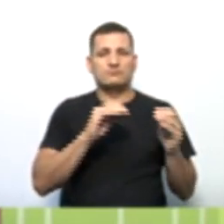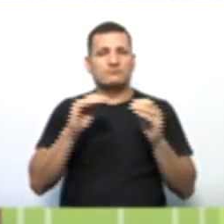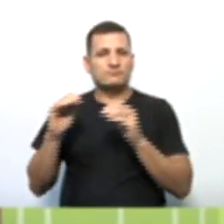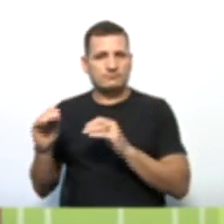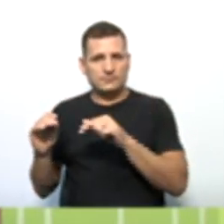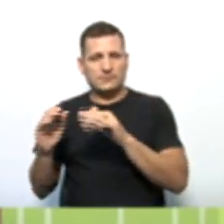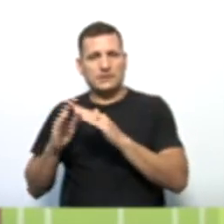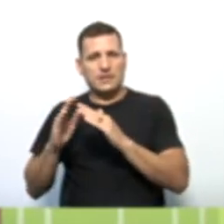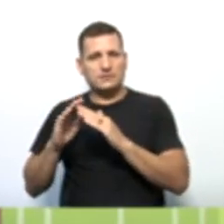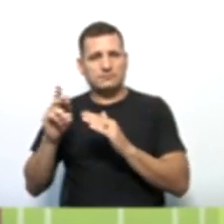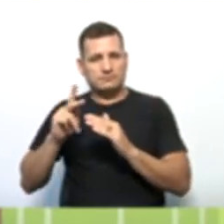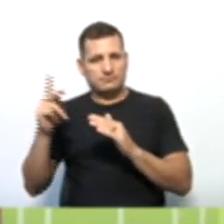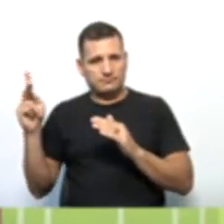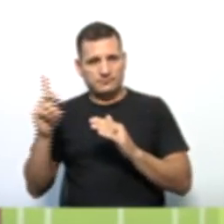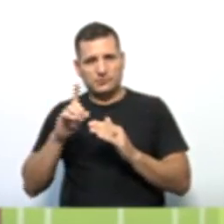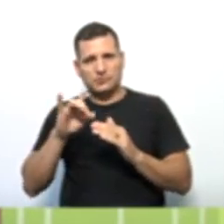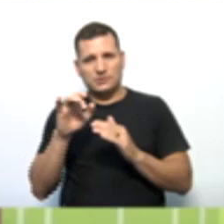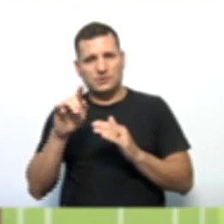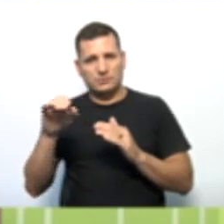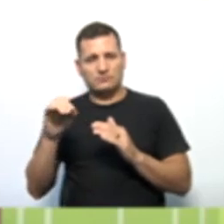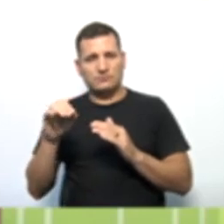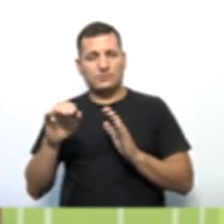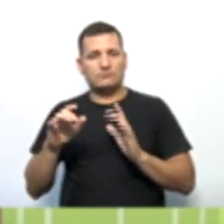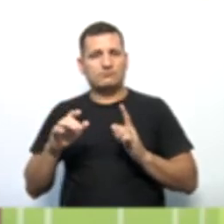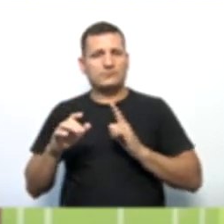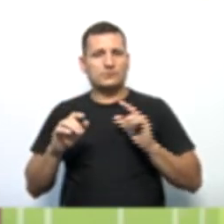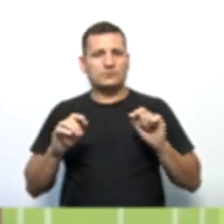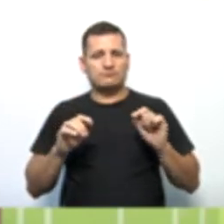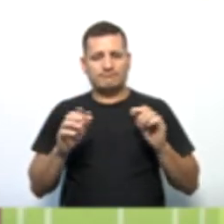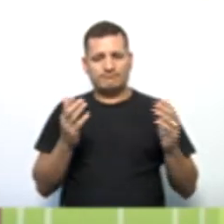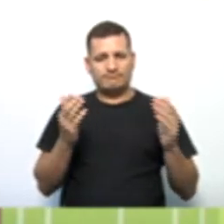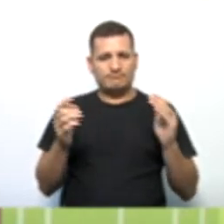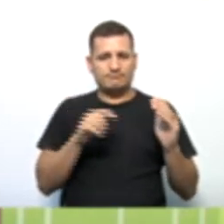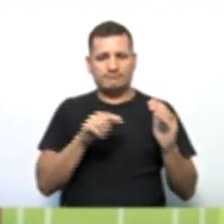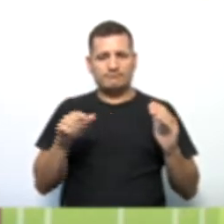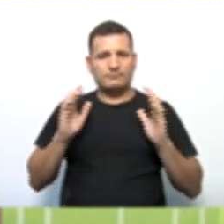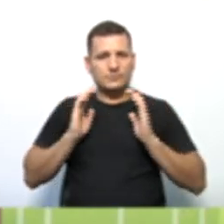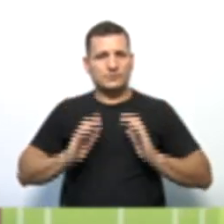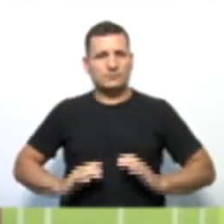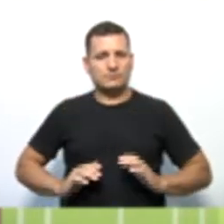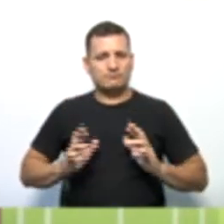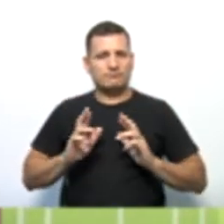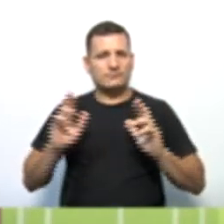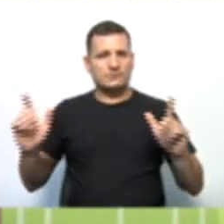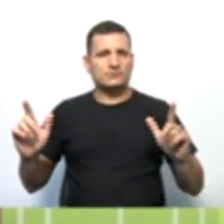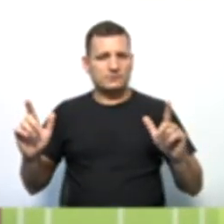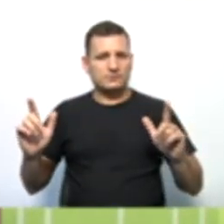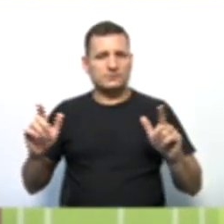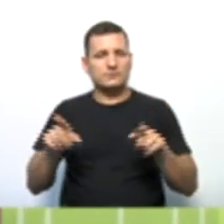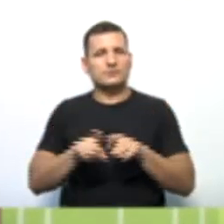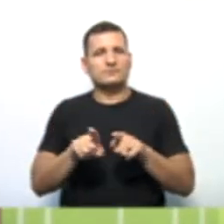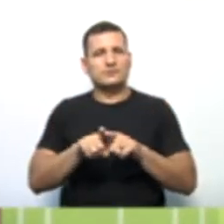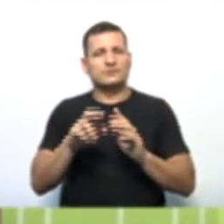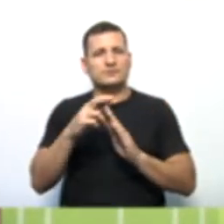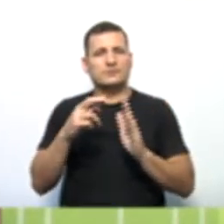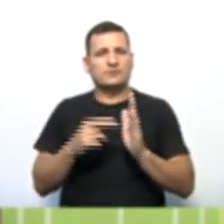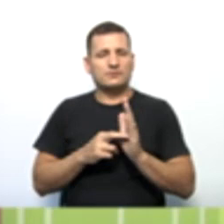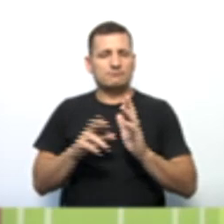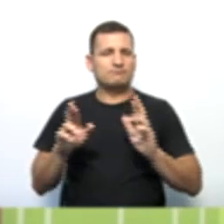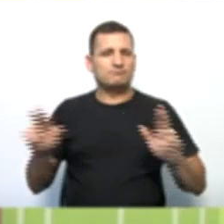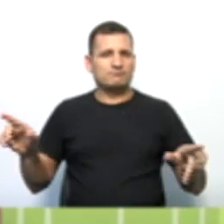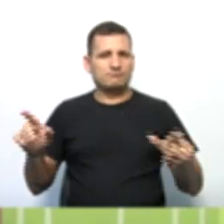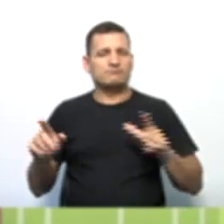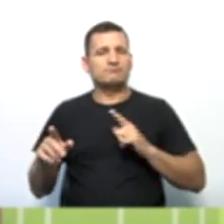nós já temos uma série de diferenças de comportamentos morais e normas diferentes de convivência minha